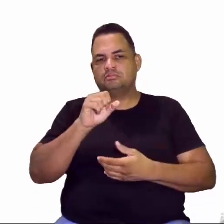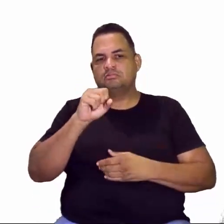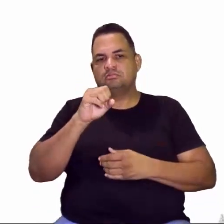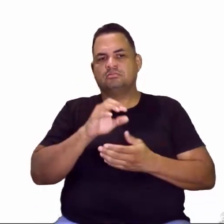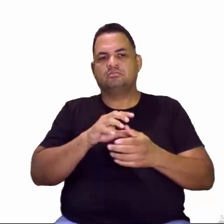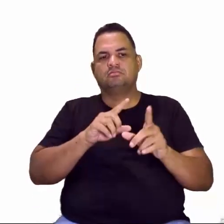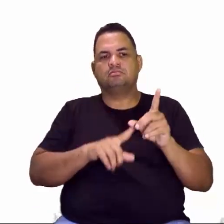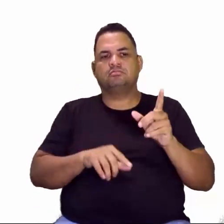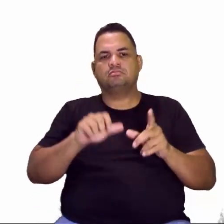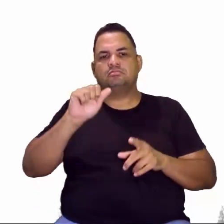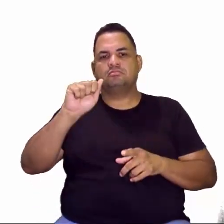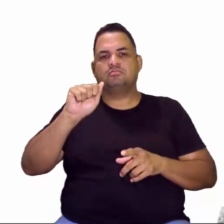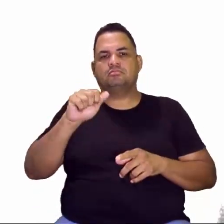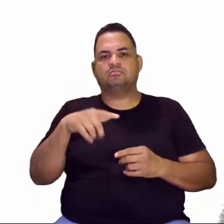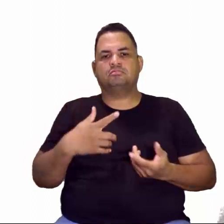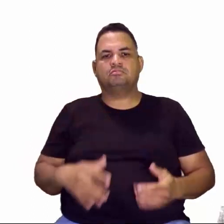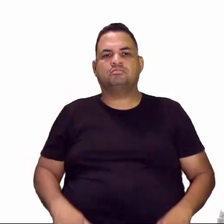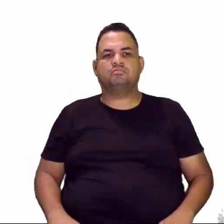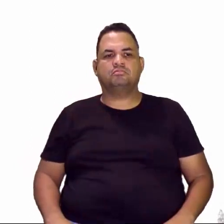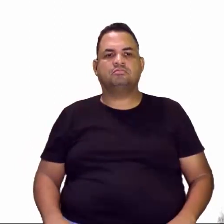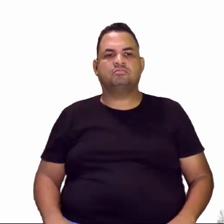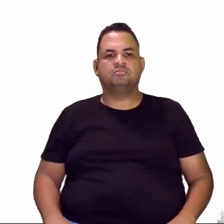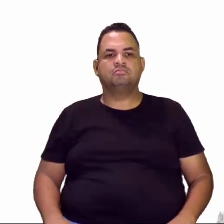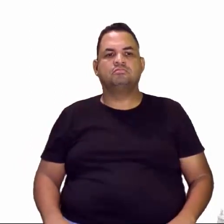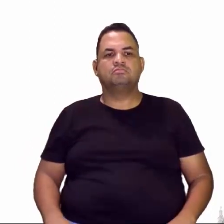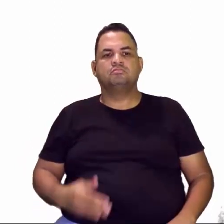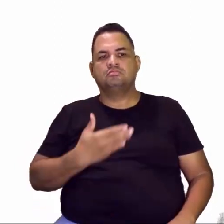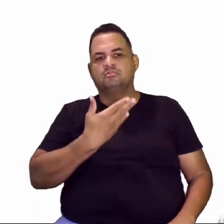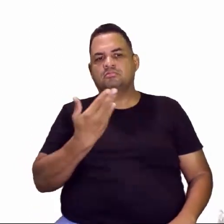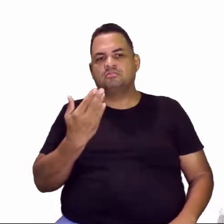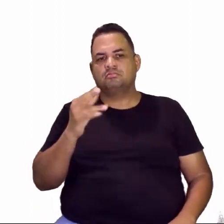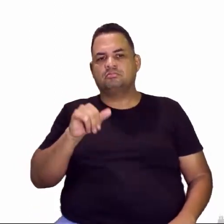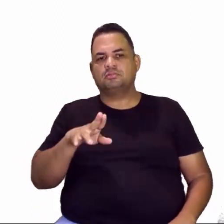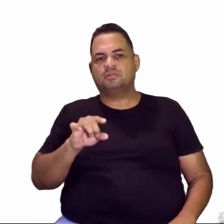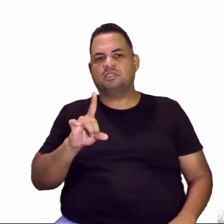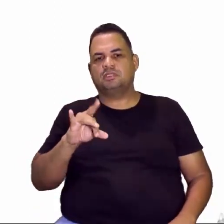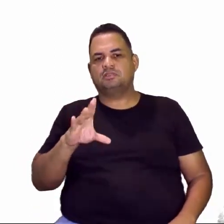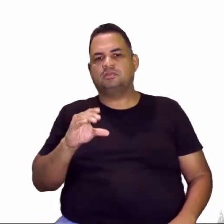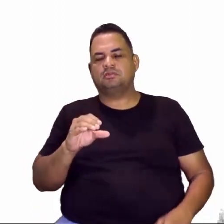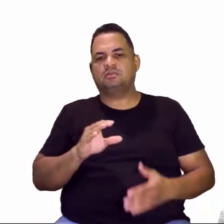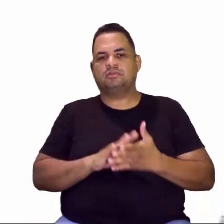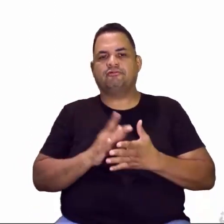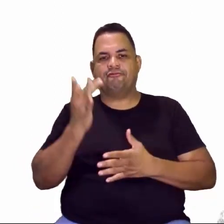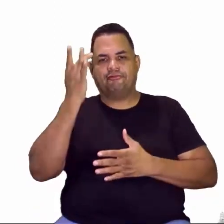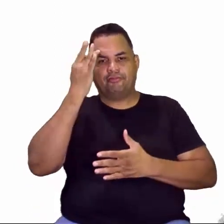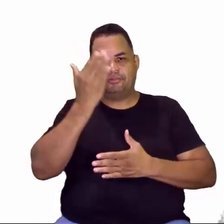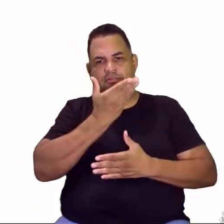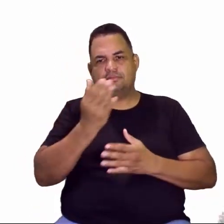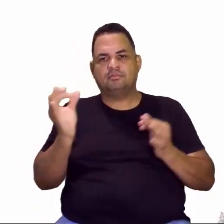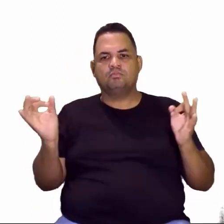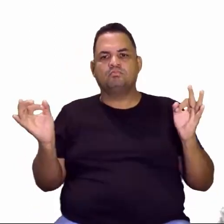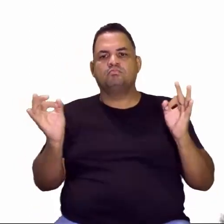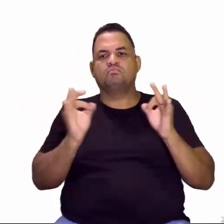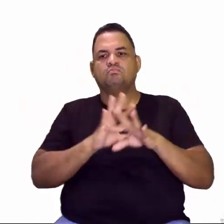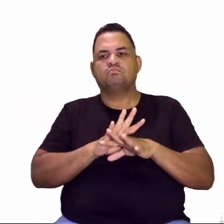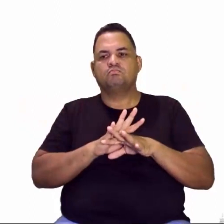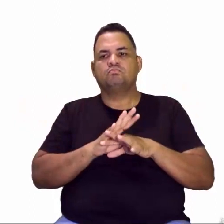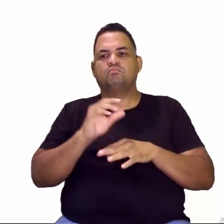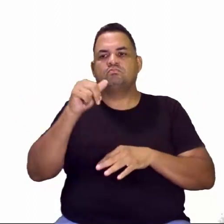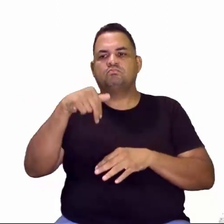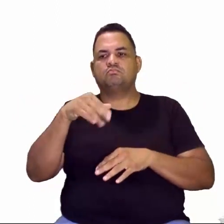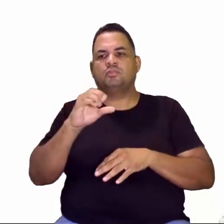A. Pelo nitrato dado, que é essa fórmula aqui, podemos concluir que o NOx